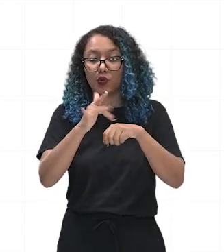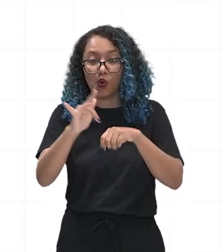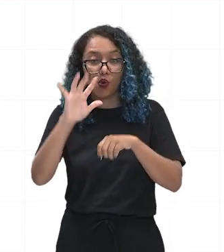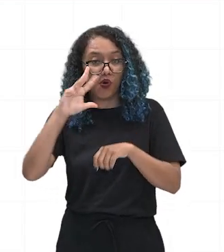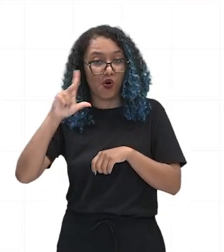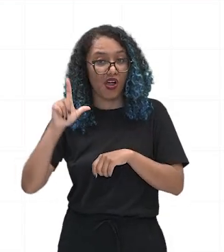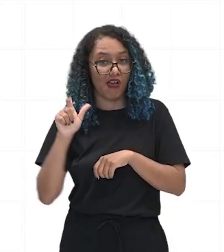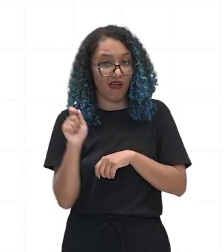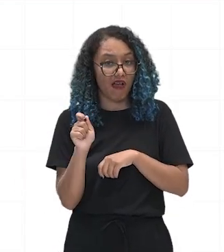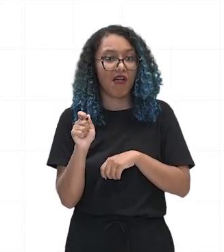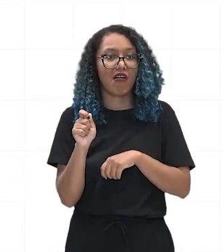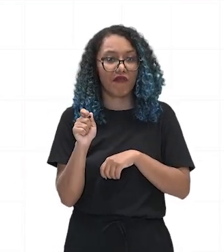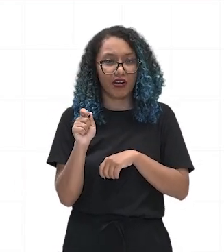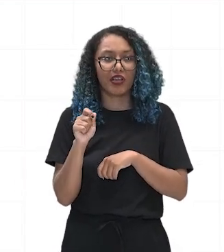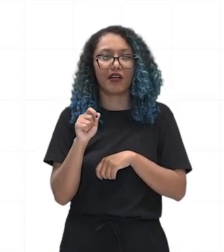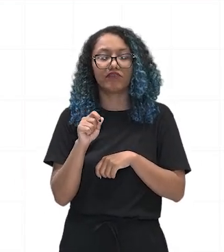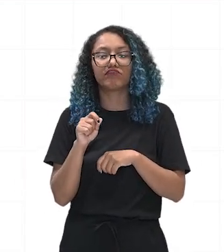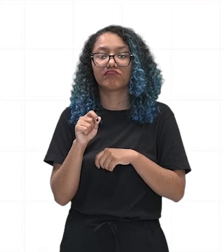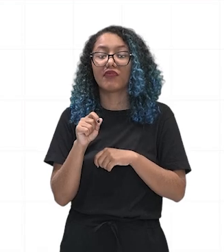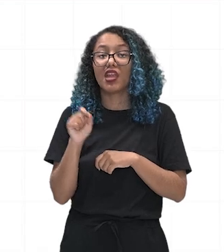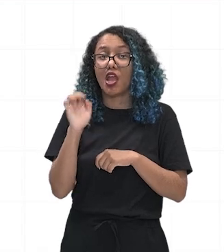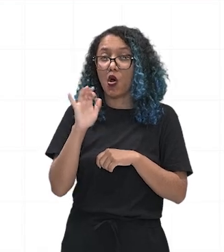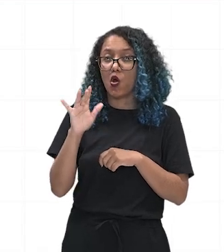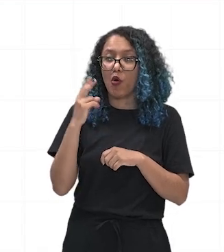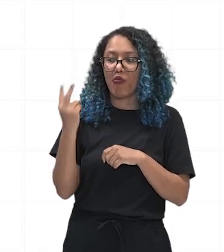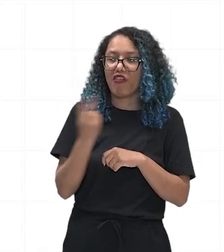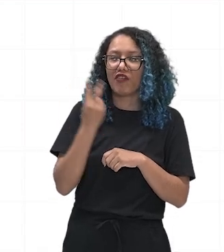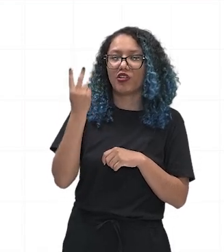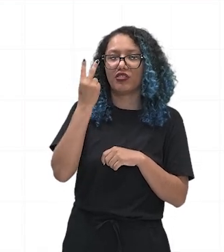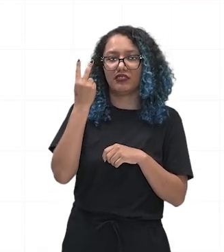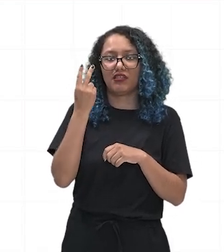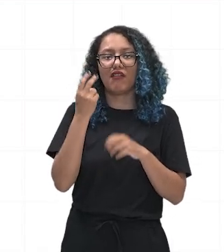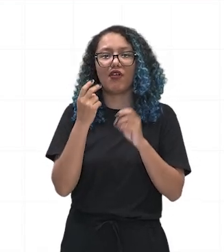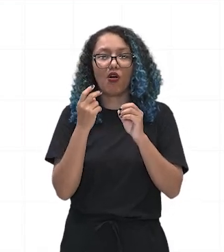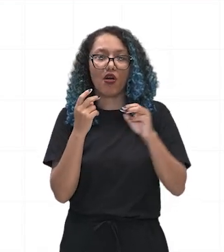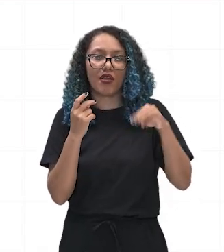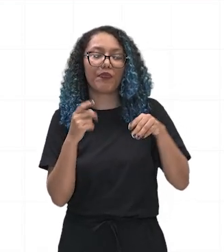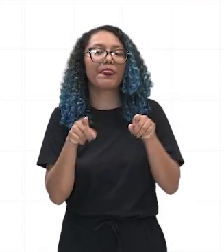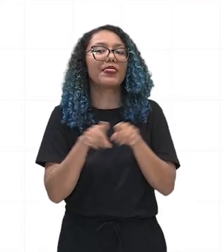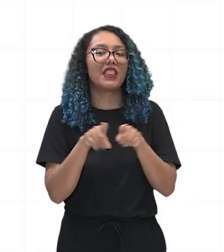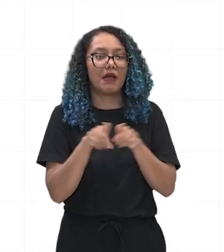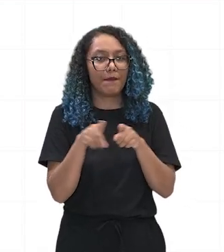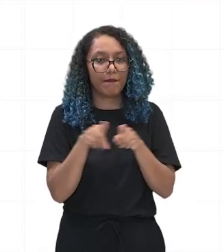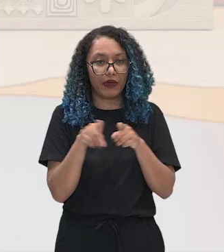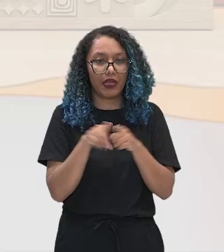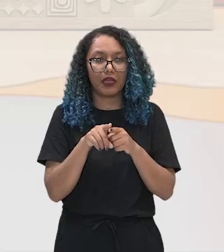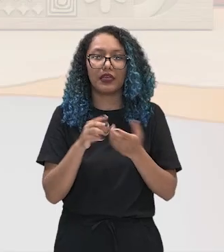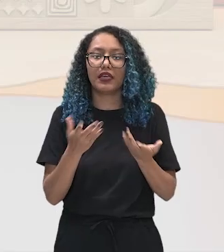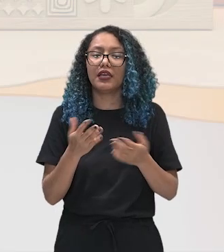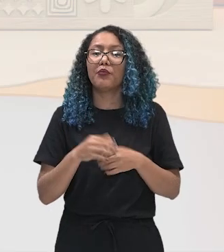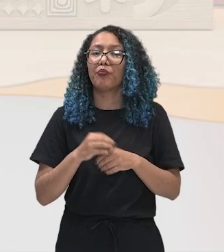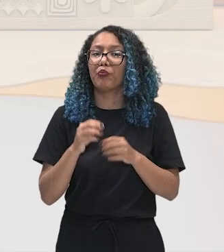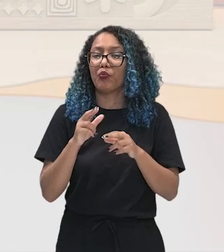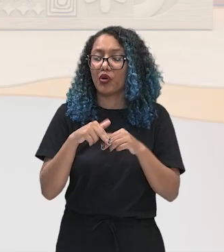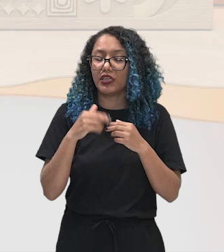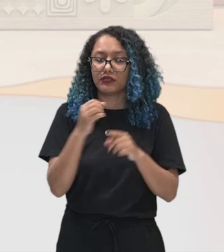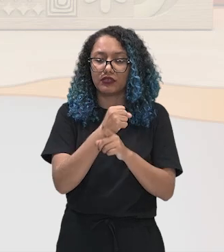muito valorizado na Europa e no Oriente Médio. E isso ajudou a desenvolver muitas